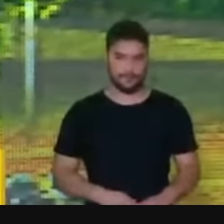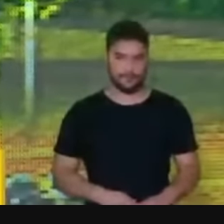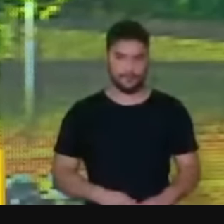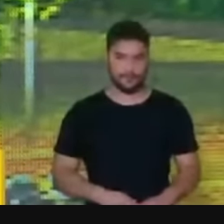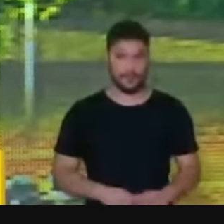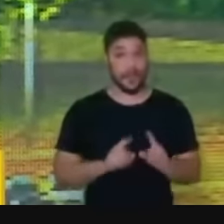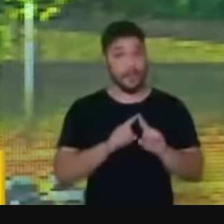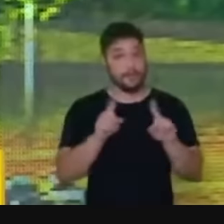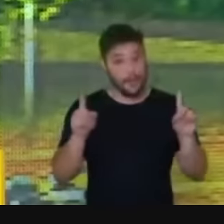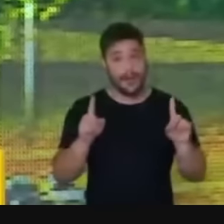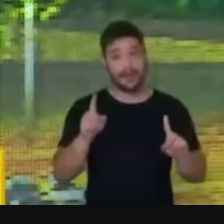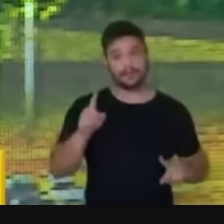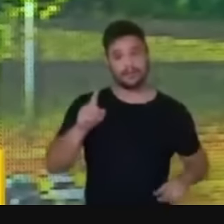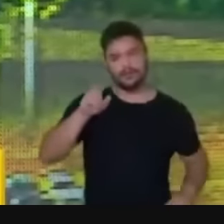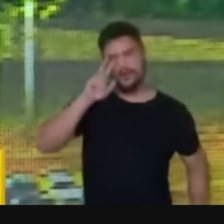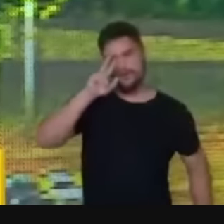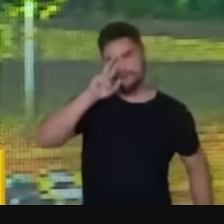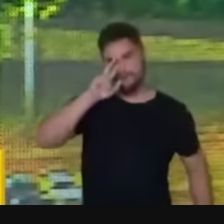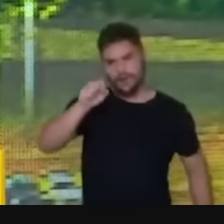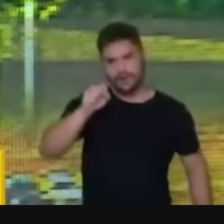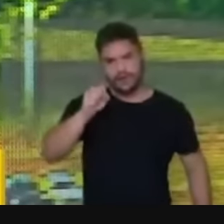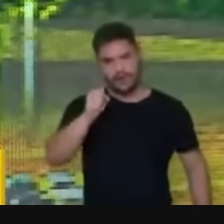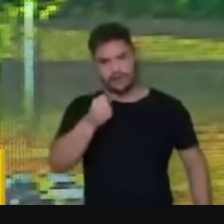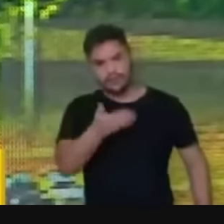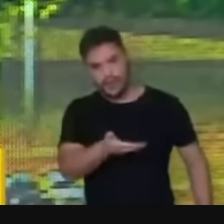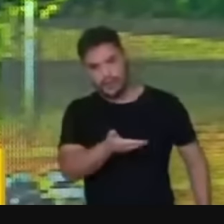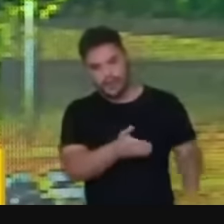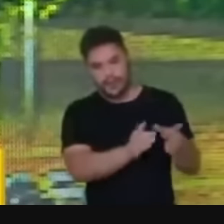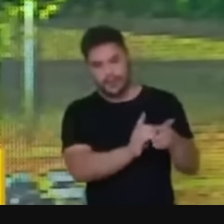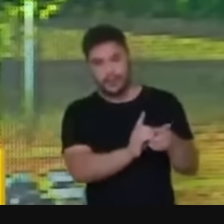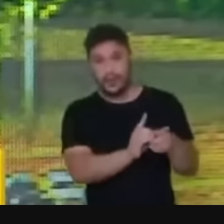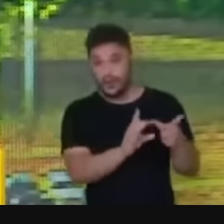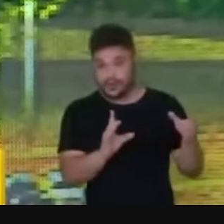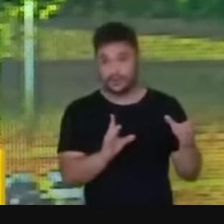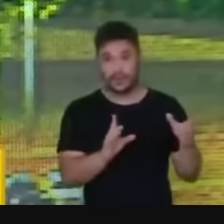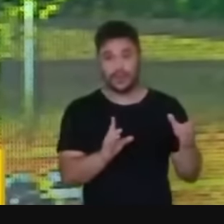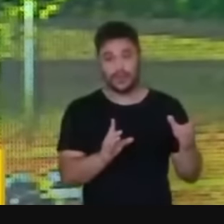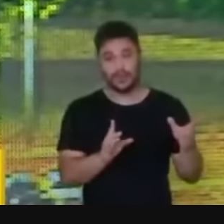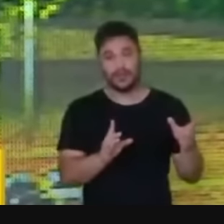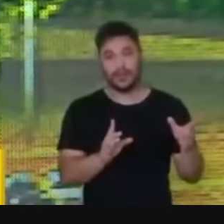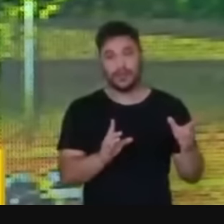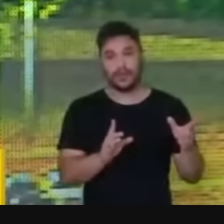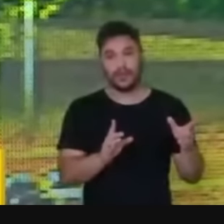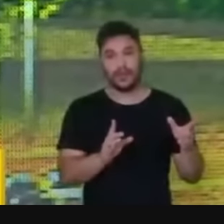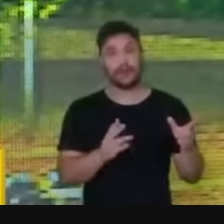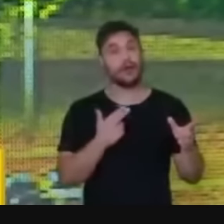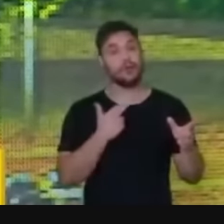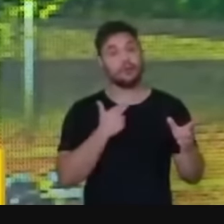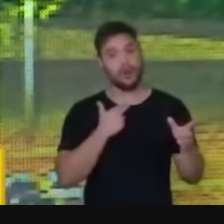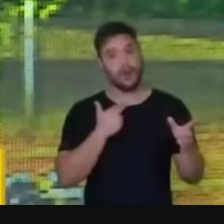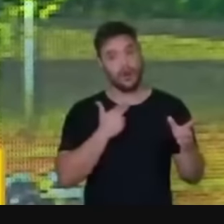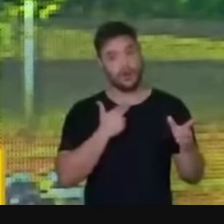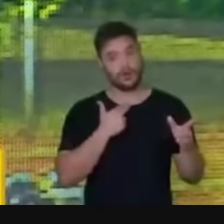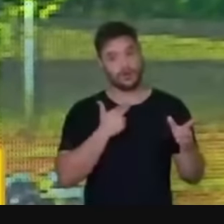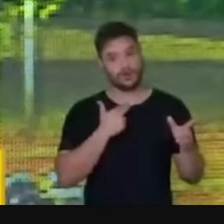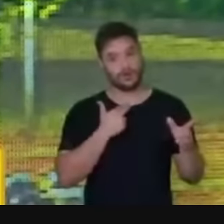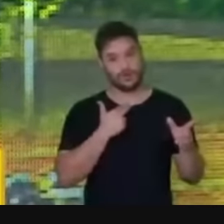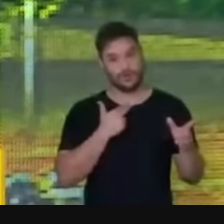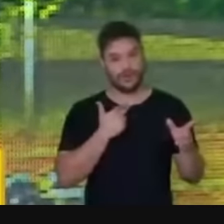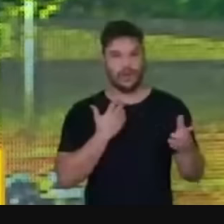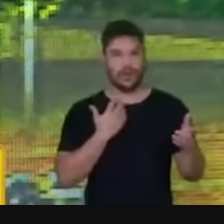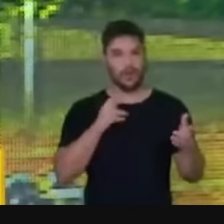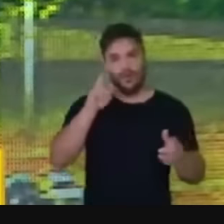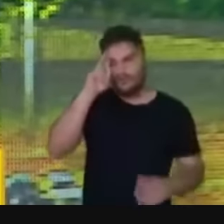o fortalecimento da democracia não permite confundirmos paz